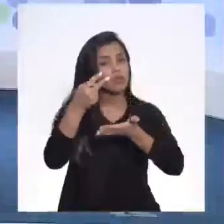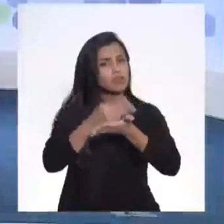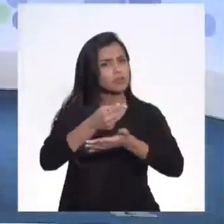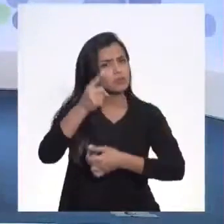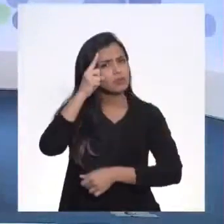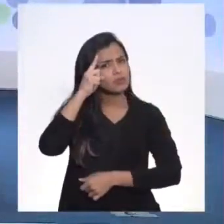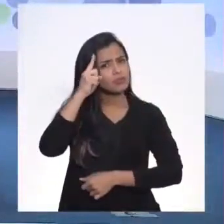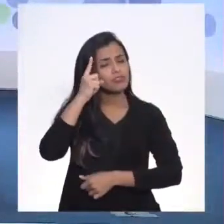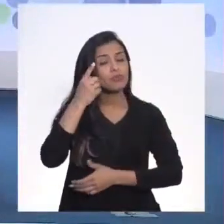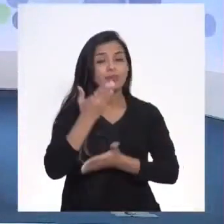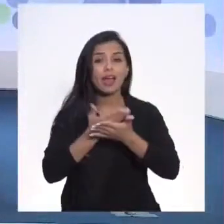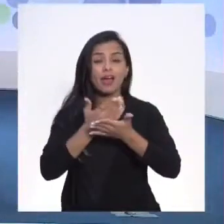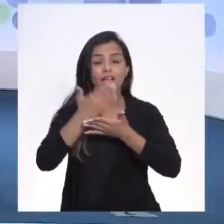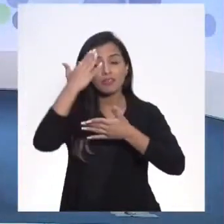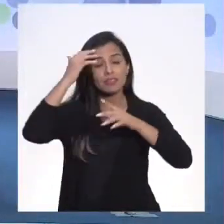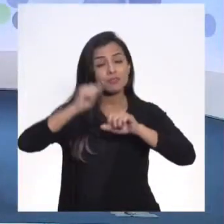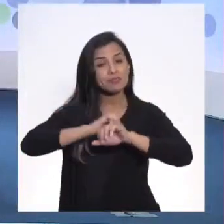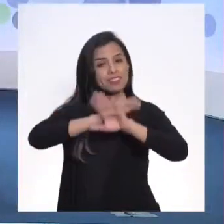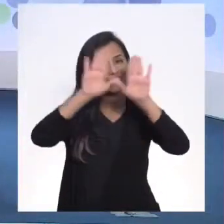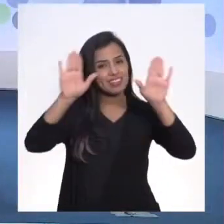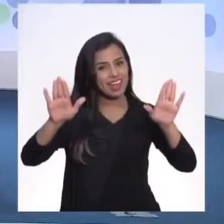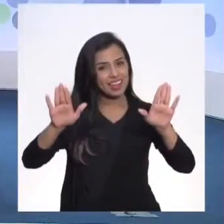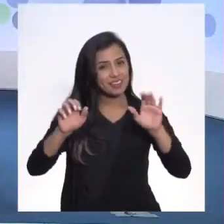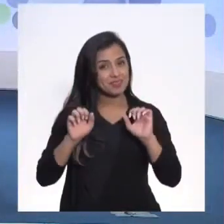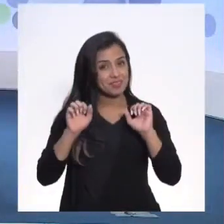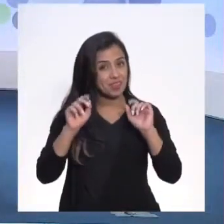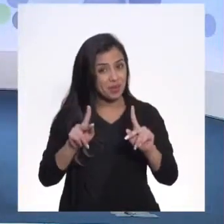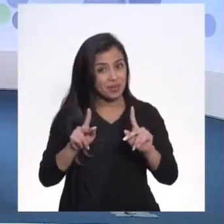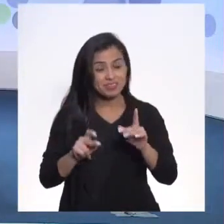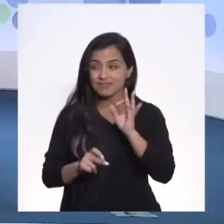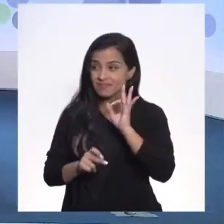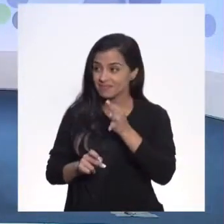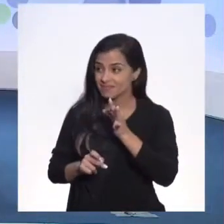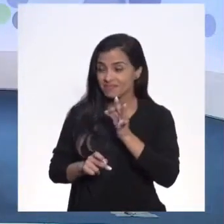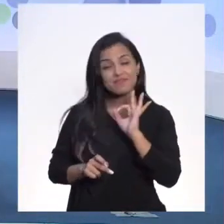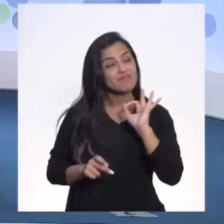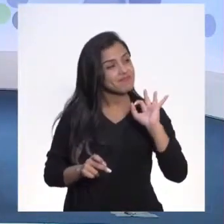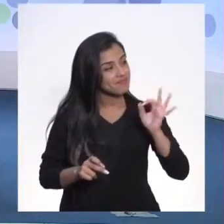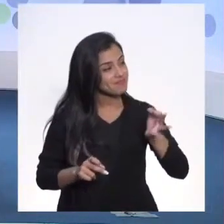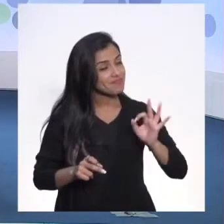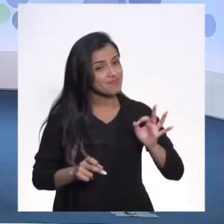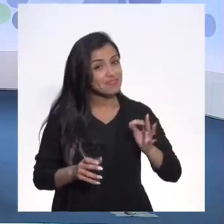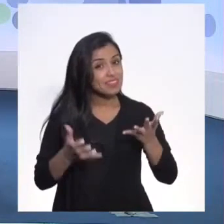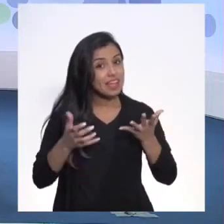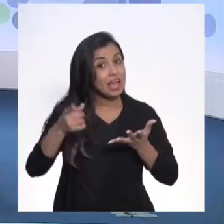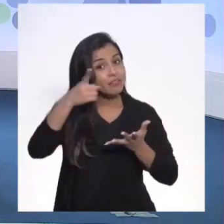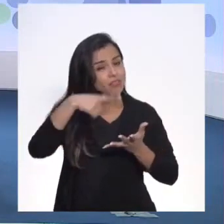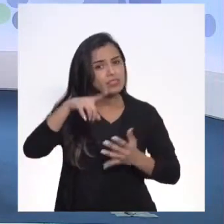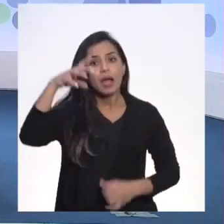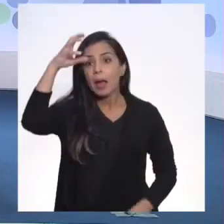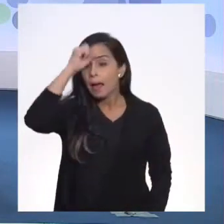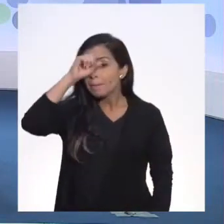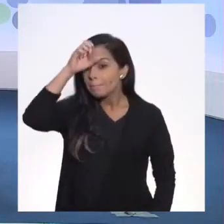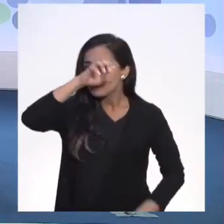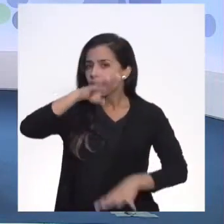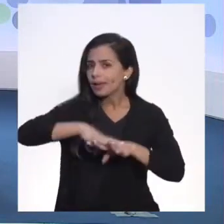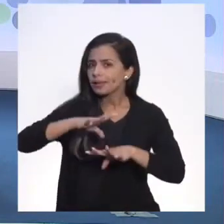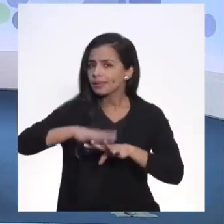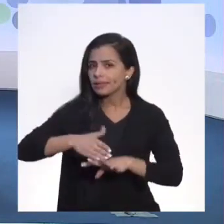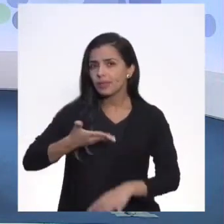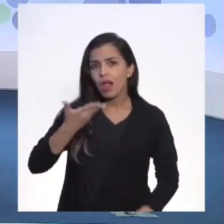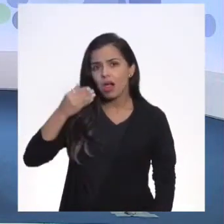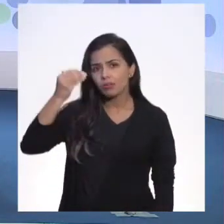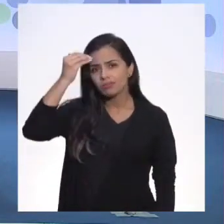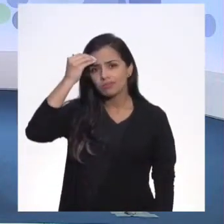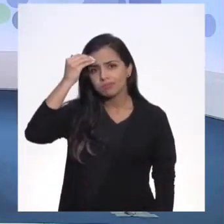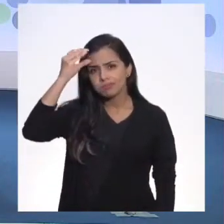com que a nossa aula fique cada vez melhor. Ok? Não é isso, professora Inês? Exatamente. Queremos que você aprenda matemática cada vez mais,